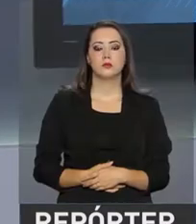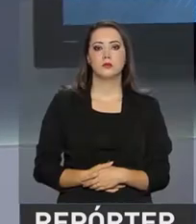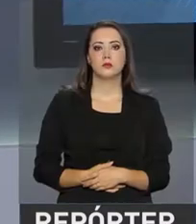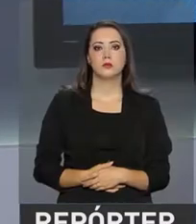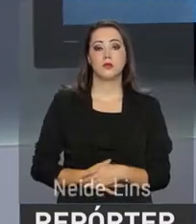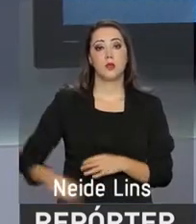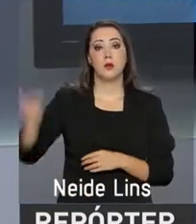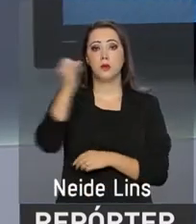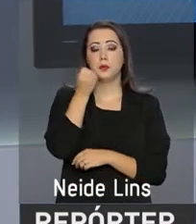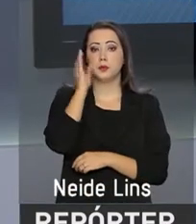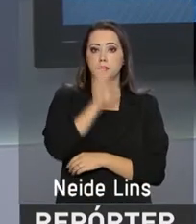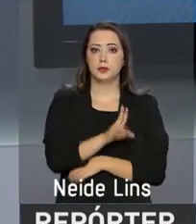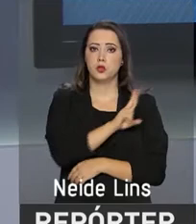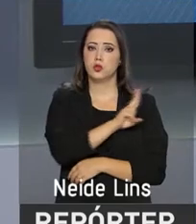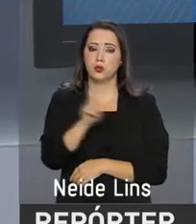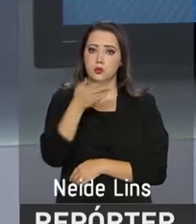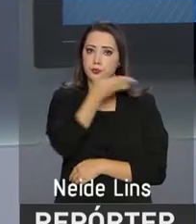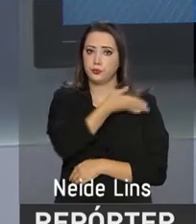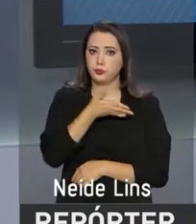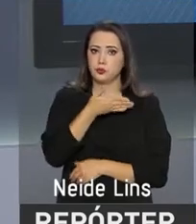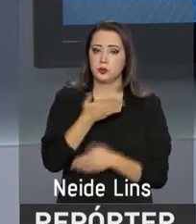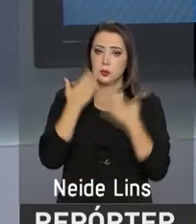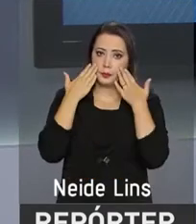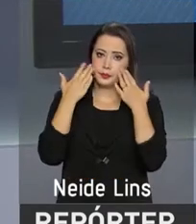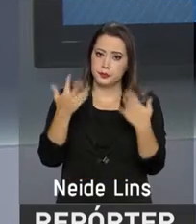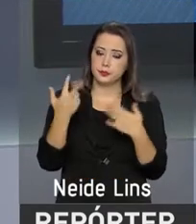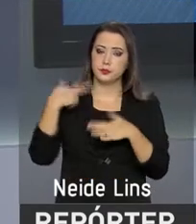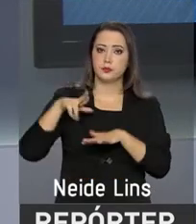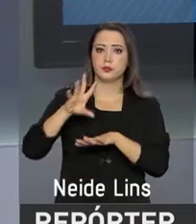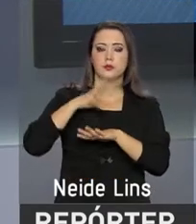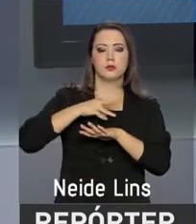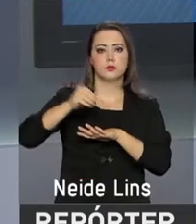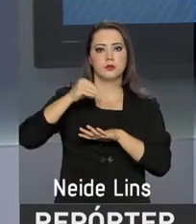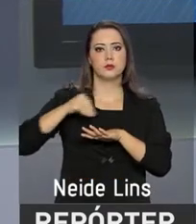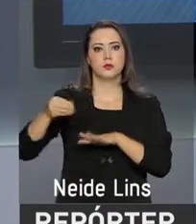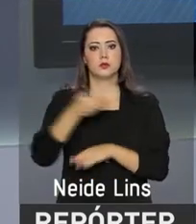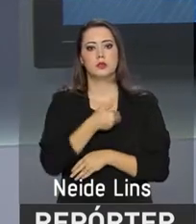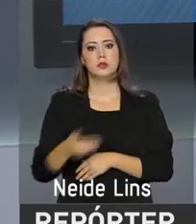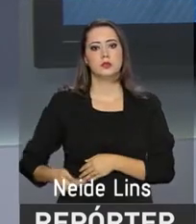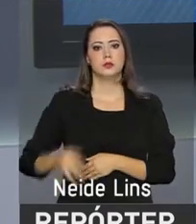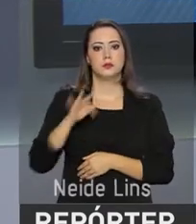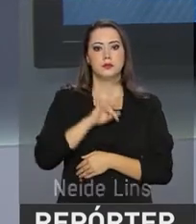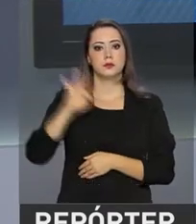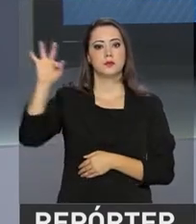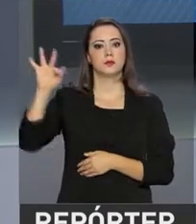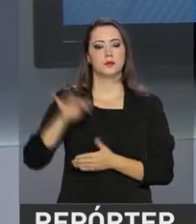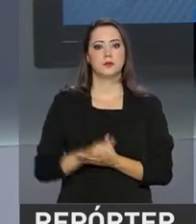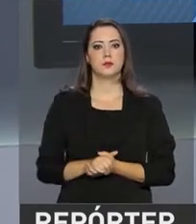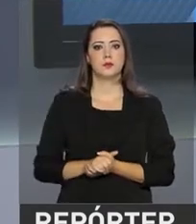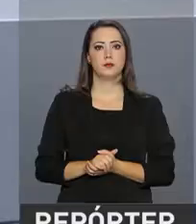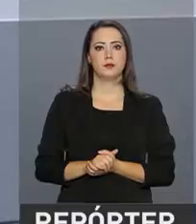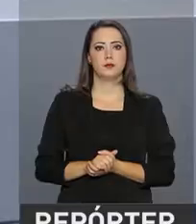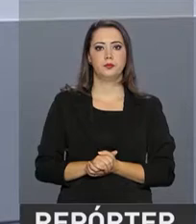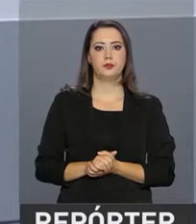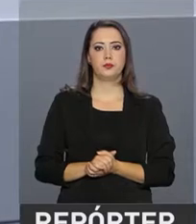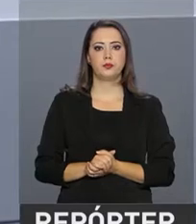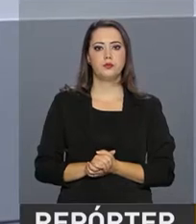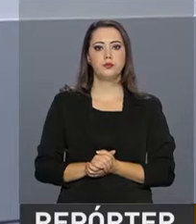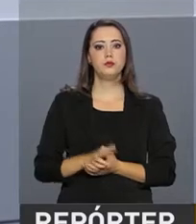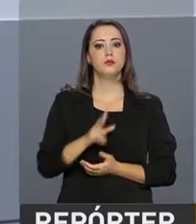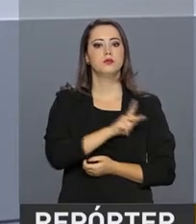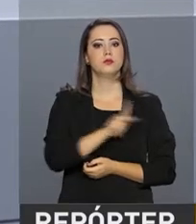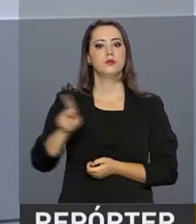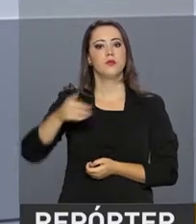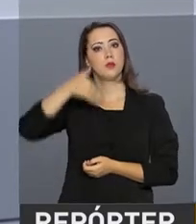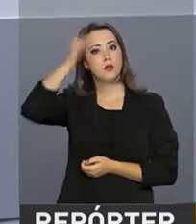Olá, boa tarde. Eu sou Roberto Camargo e está no ar mais uma edição do Repórter NBR com as notícias do governo federal. O